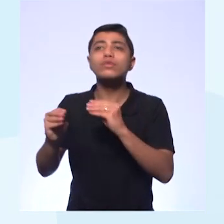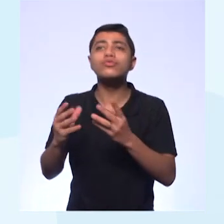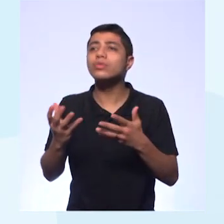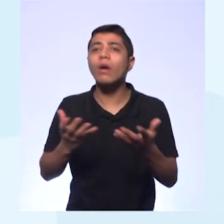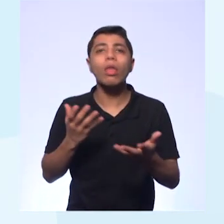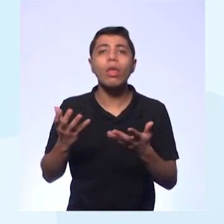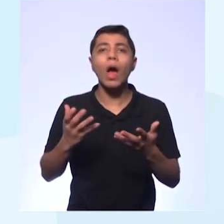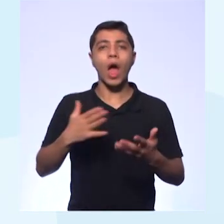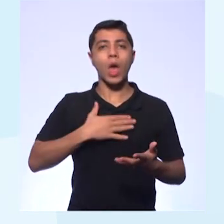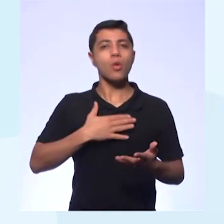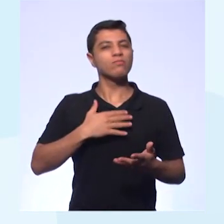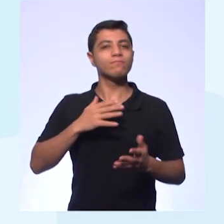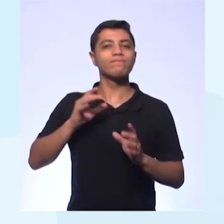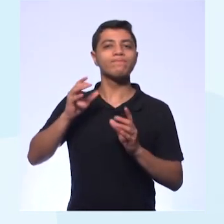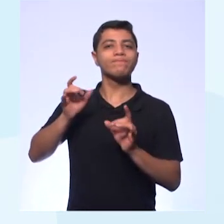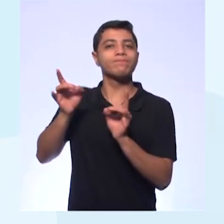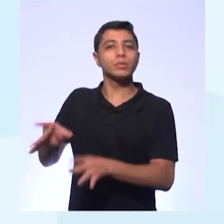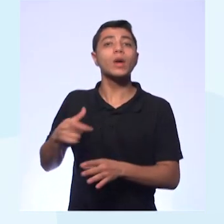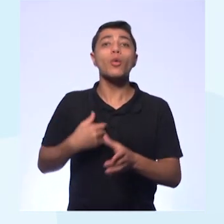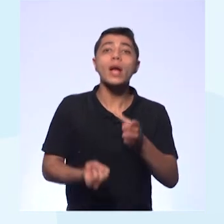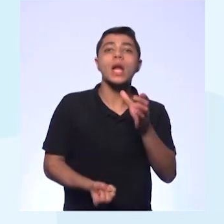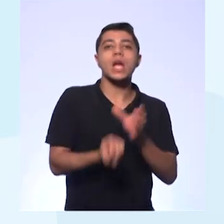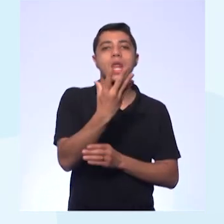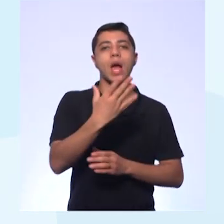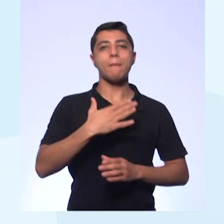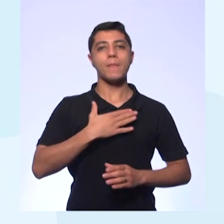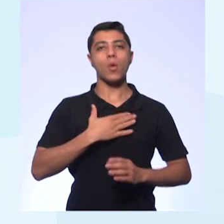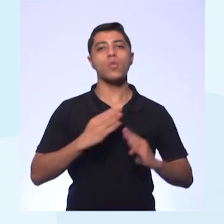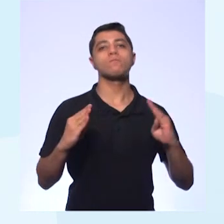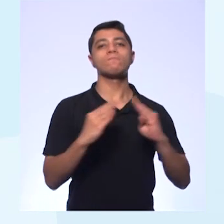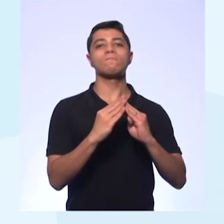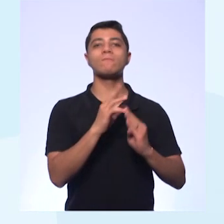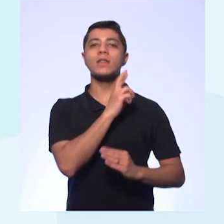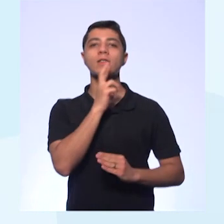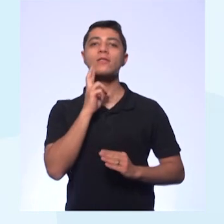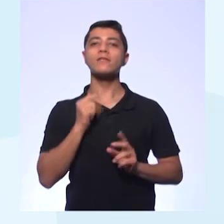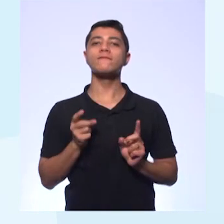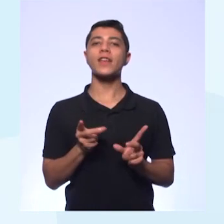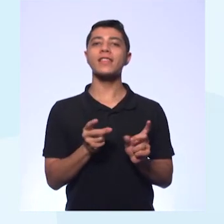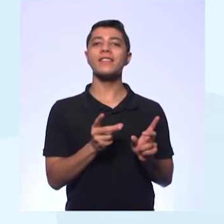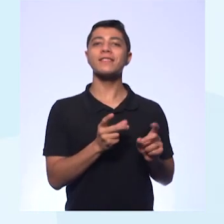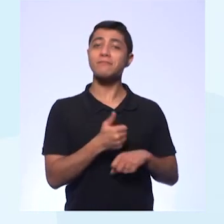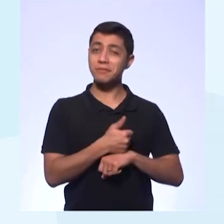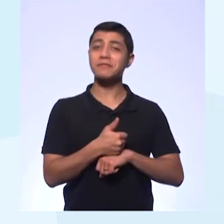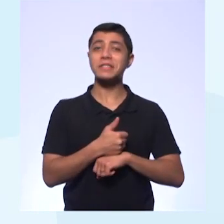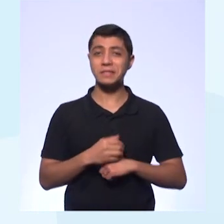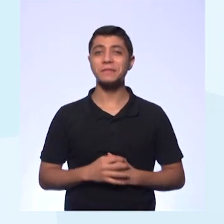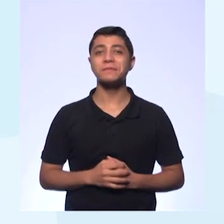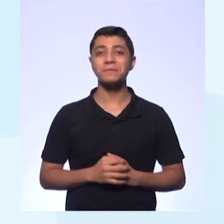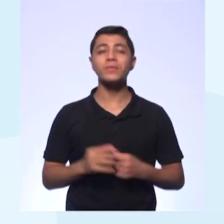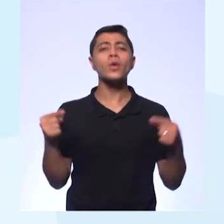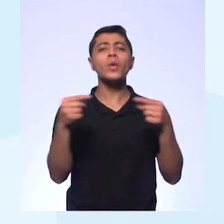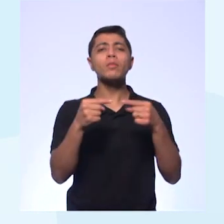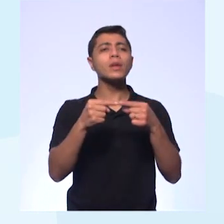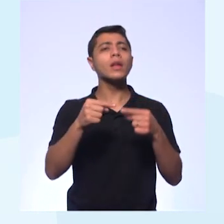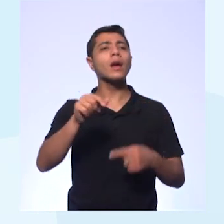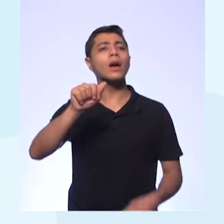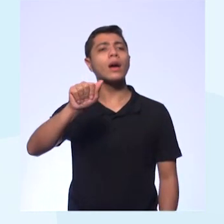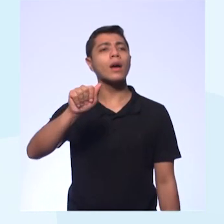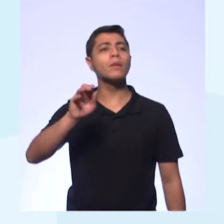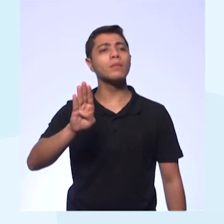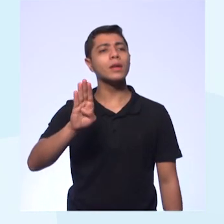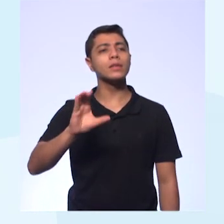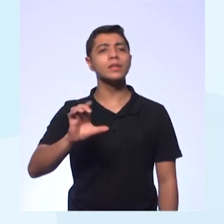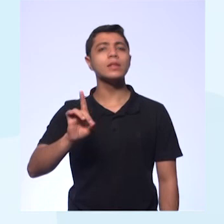palavra restaurante ilustra qual dessas alternativas corresponde a isso que o exercício pede? Aponte apenas a